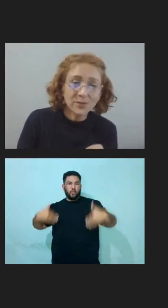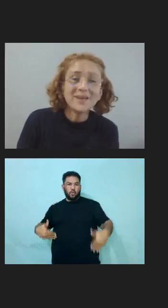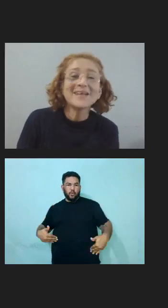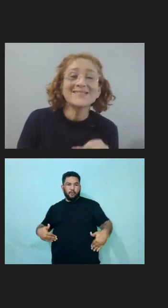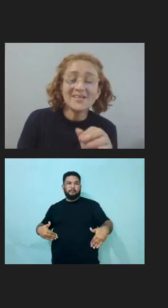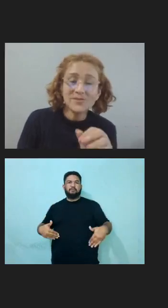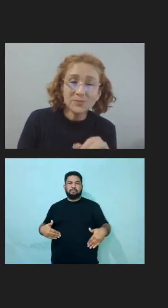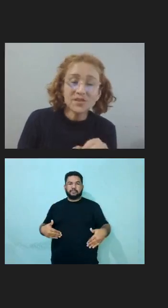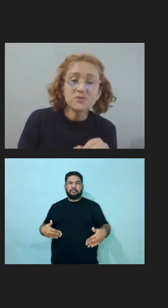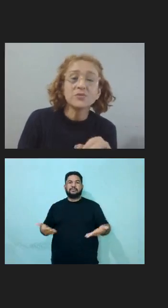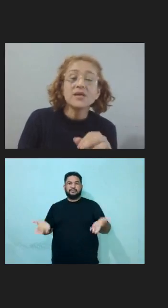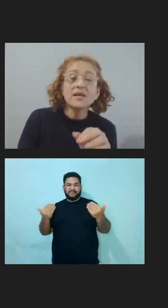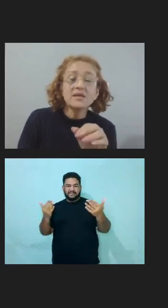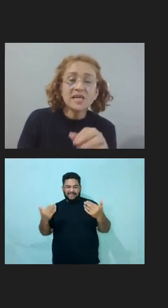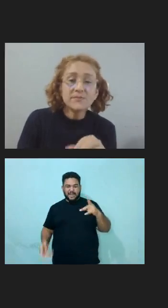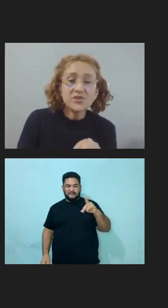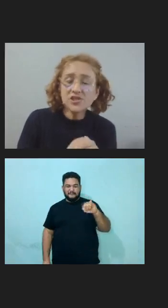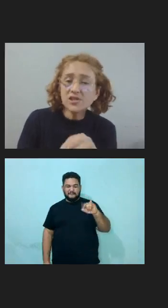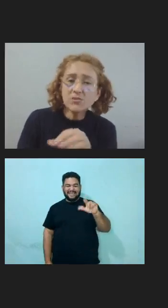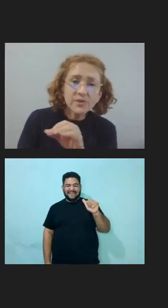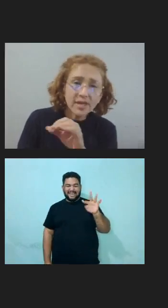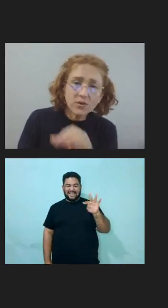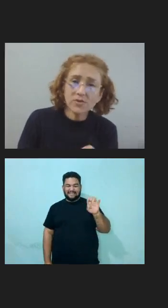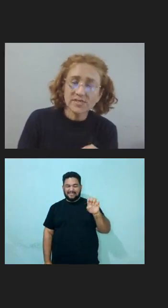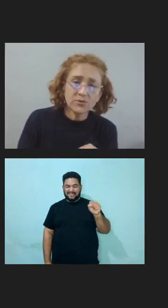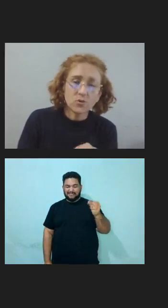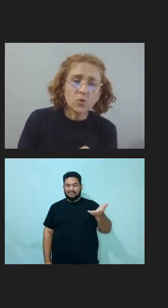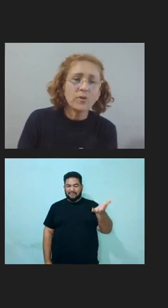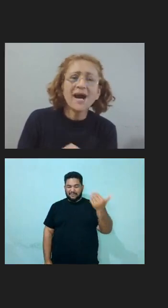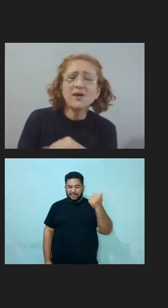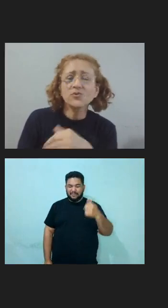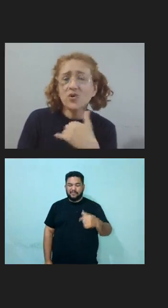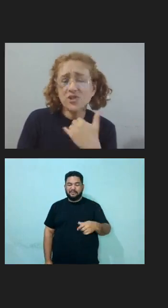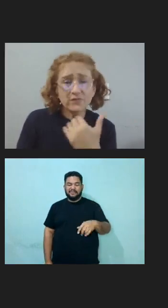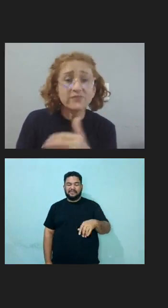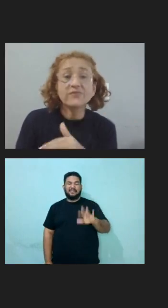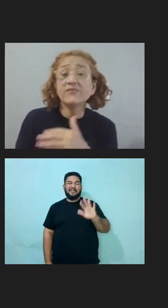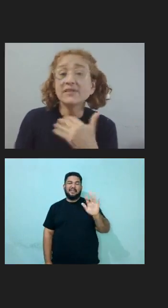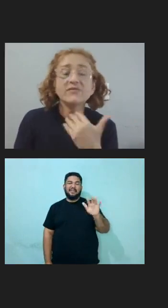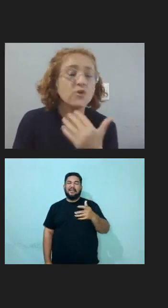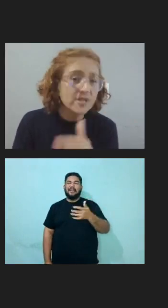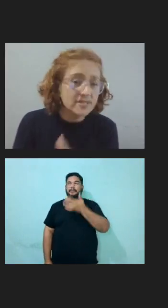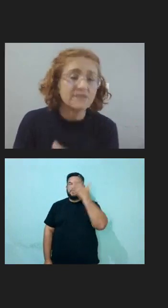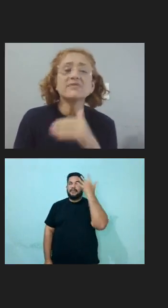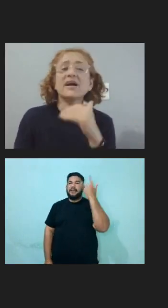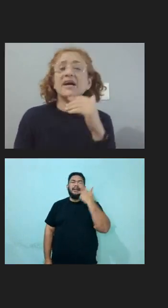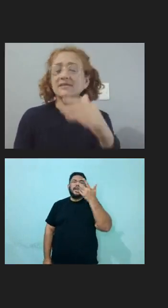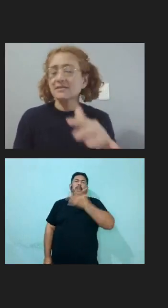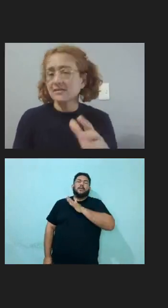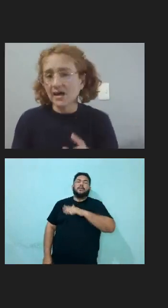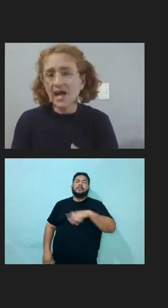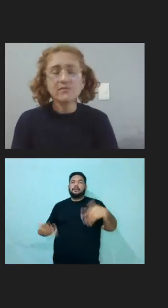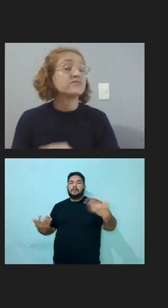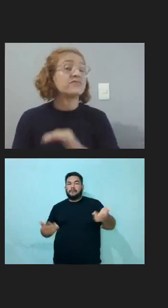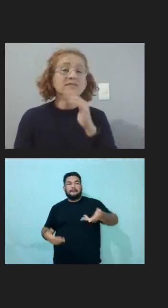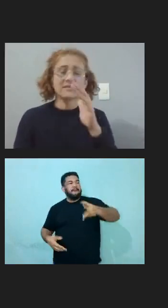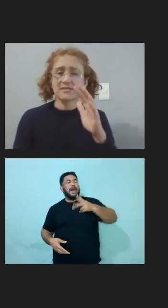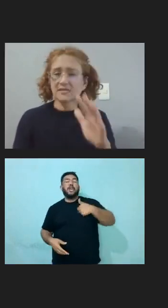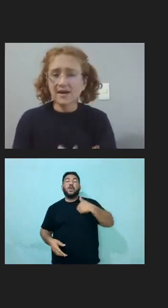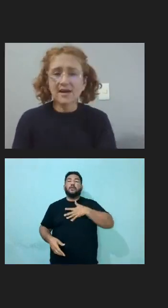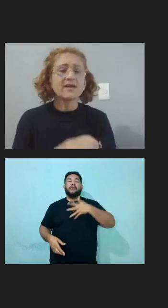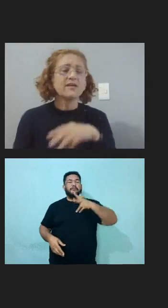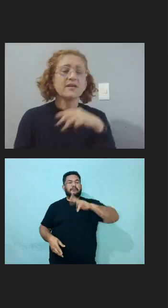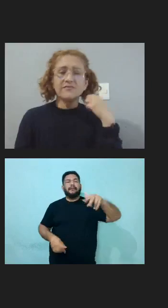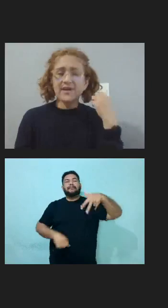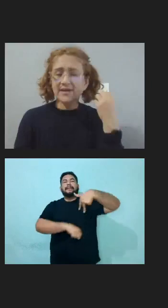ao Pilates, é isso mesmo. Sabe, gente? E qualquer coisa para o corpo. Ah, eu não gosto de dançar. Vá dançar. Ah, vá